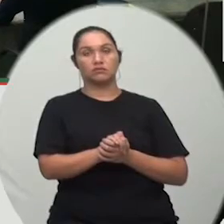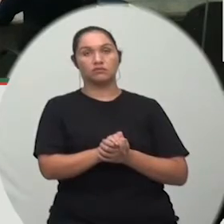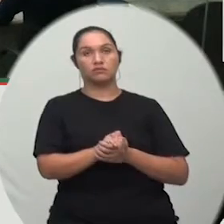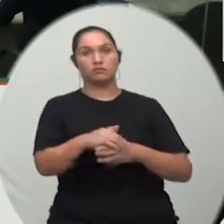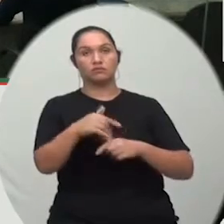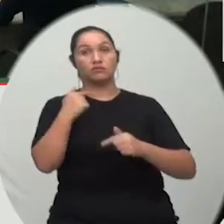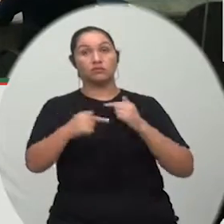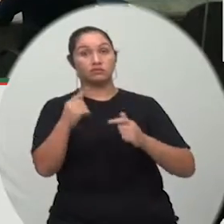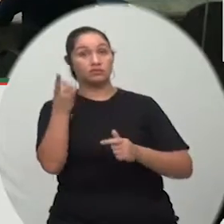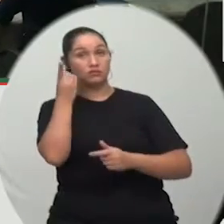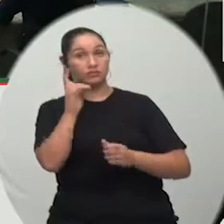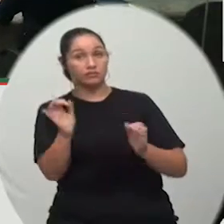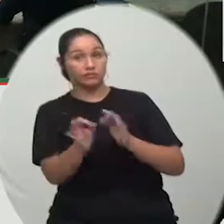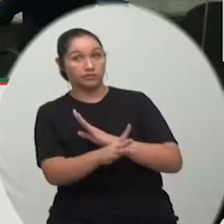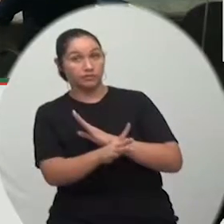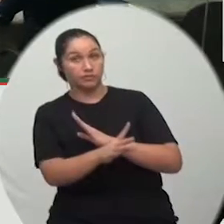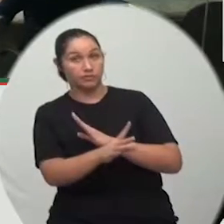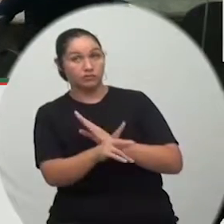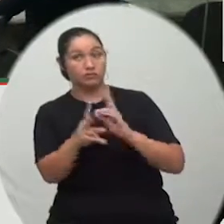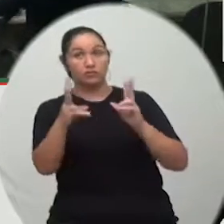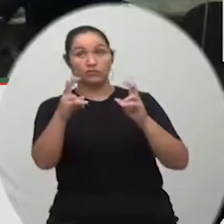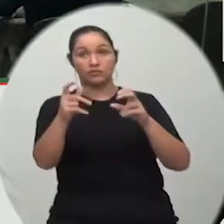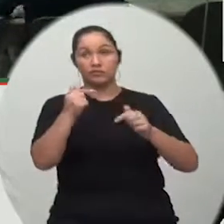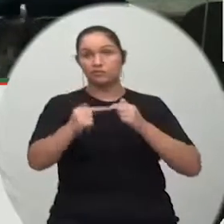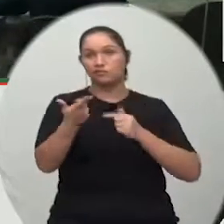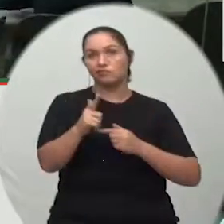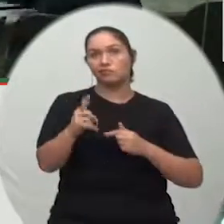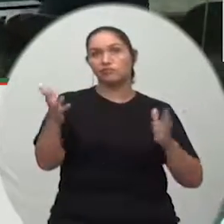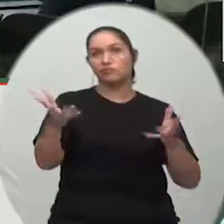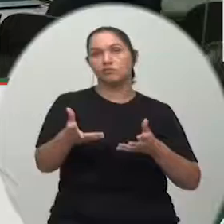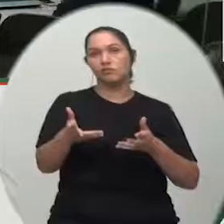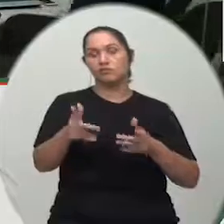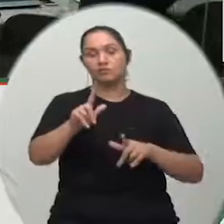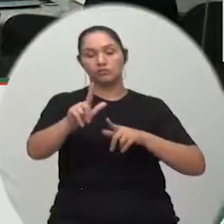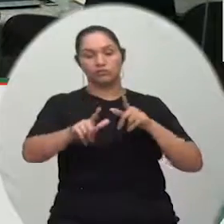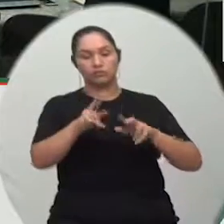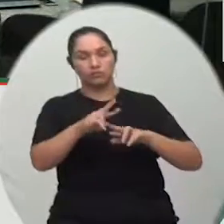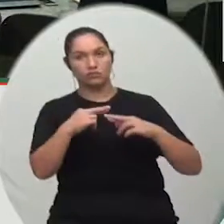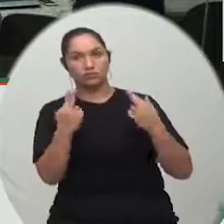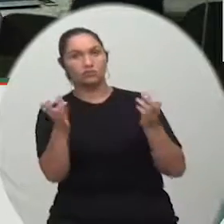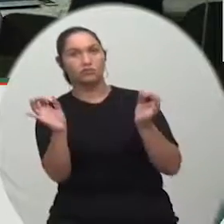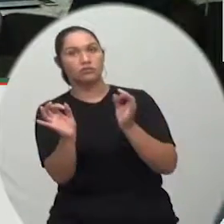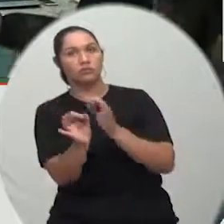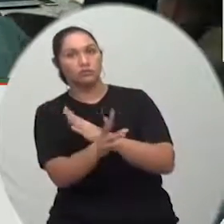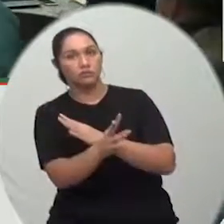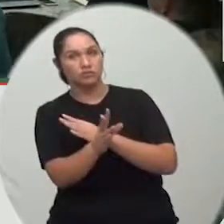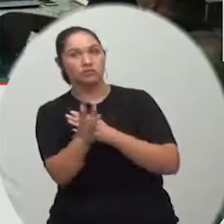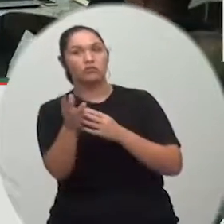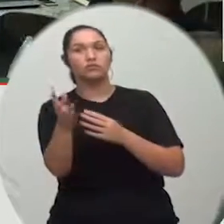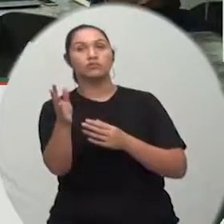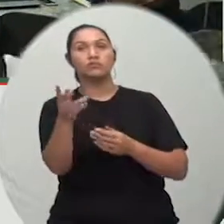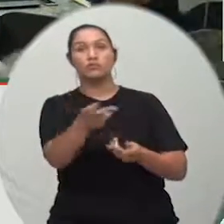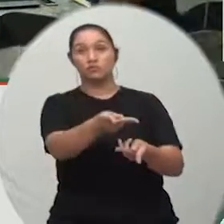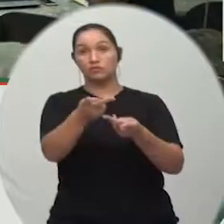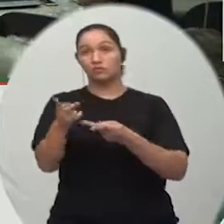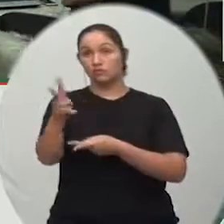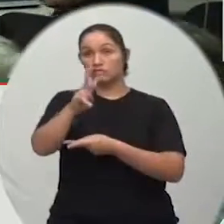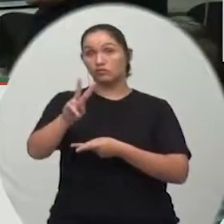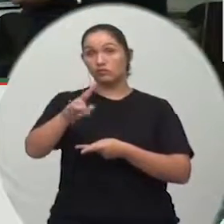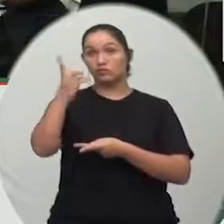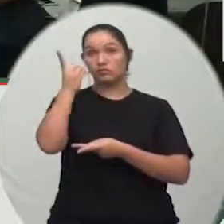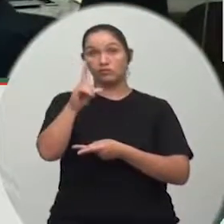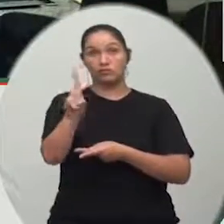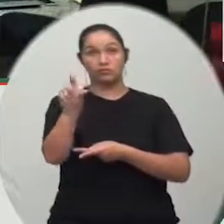Terminada a ordem do dia e não havendo mais nada a tratar, encerramos o trabalho da presente sessão, convocando os senhores vereadores para a próxima,